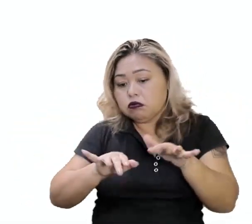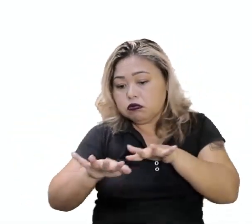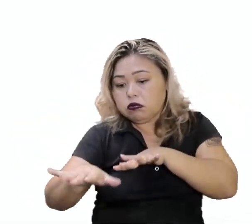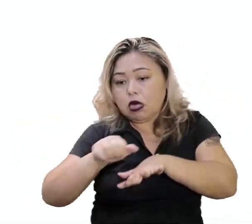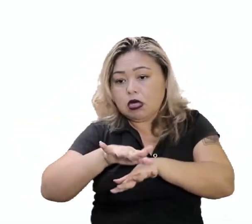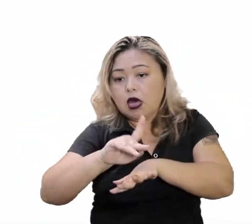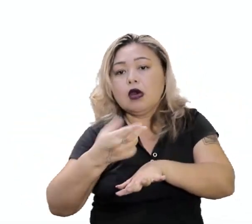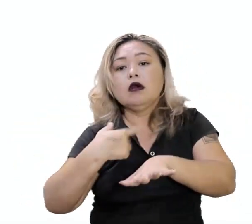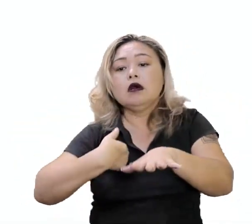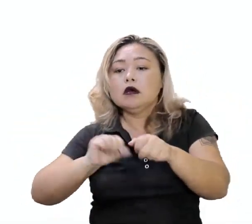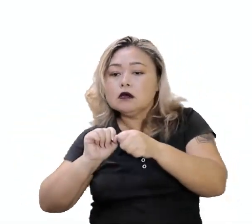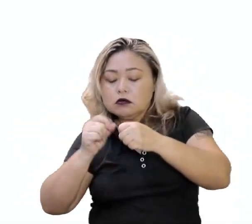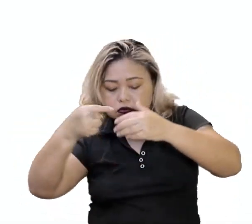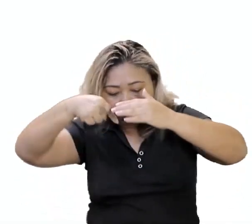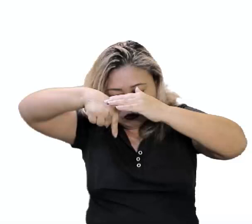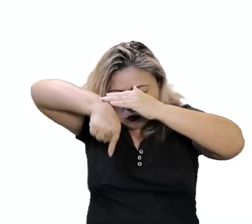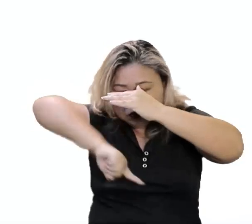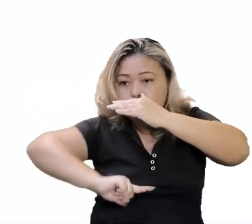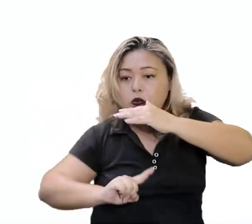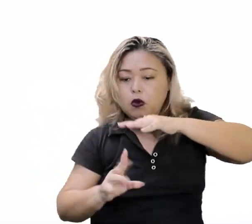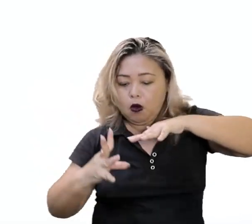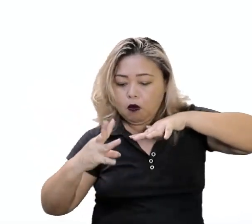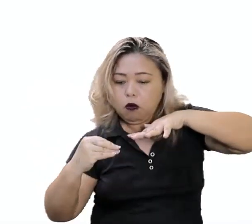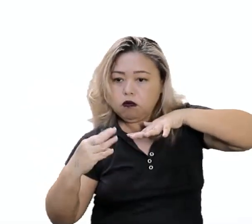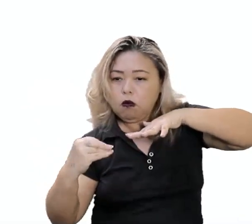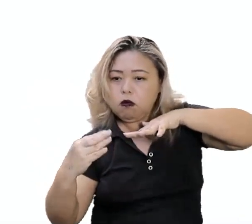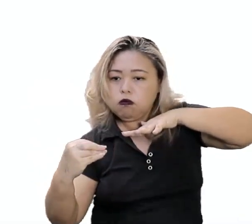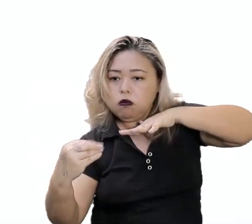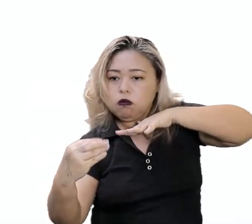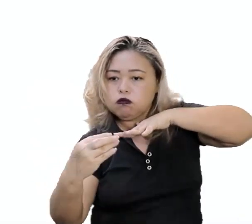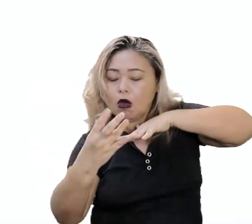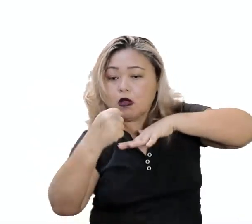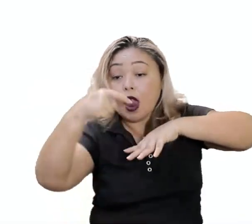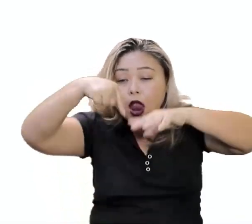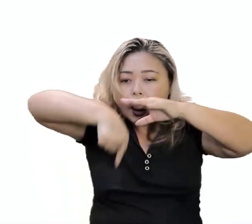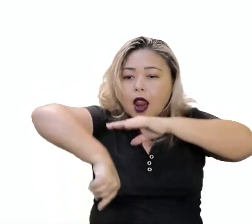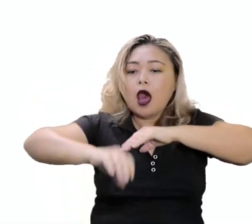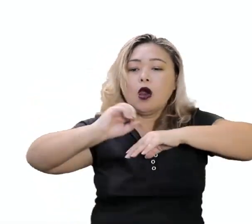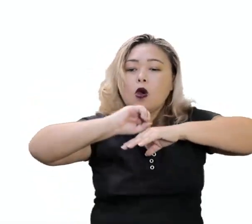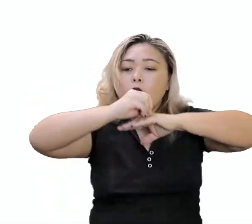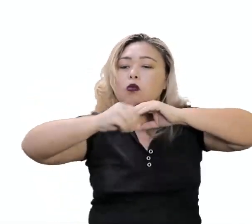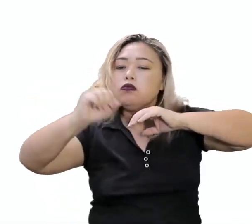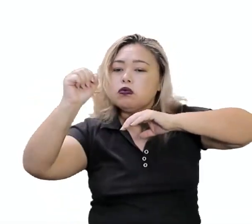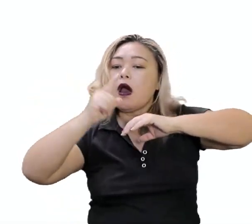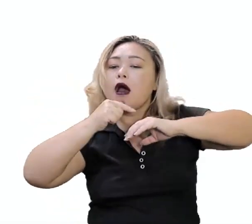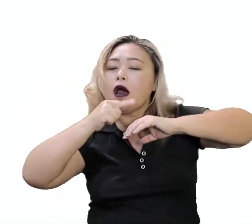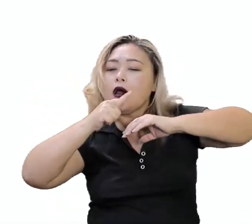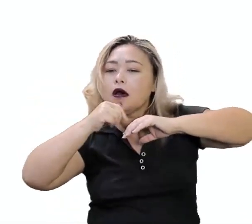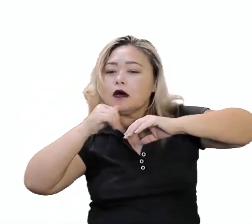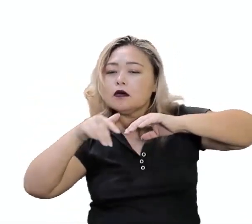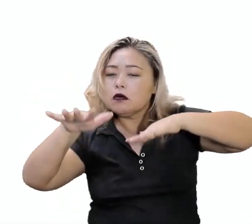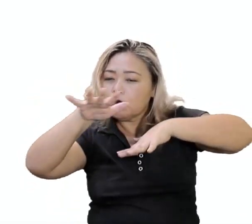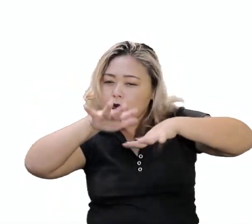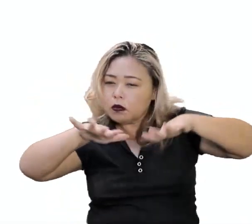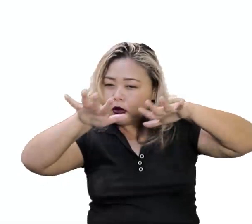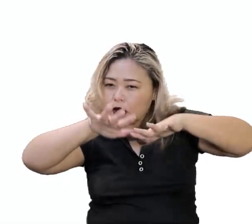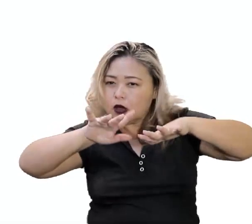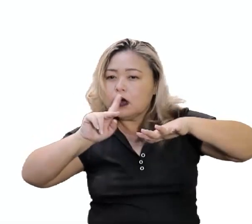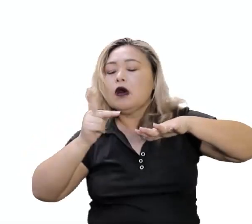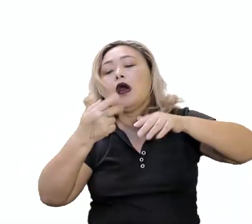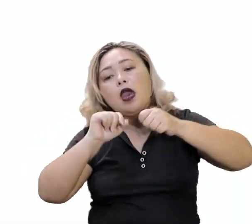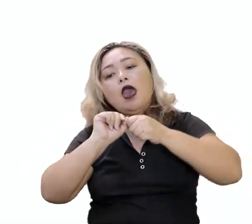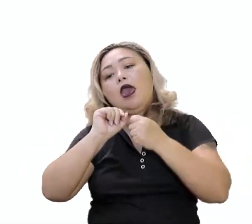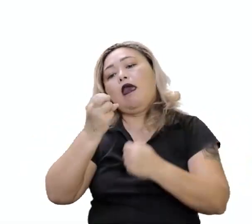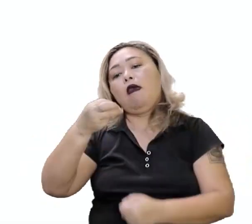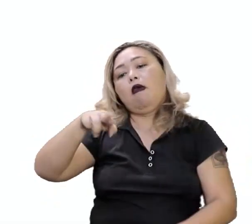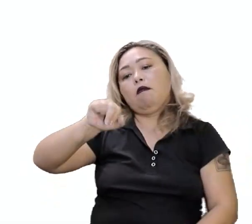as hidras são quinidários e os poríferos, que são as esponjas, estão lá no fundo dos oceanos. São de corpo marinho, ou seja, o corpo hídrico